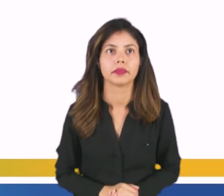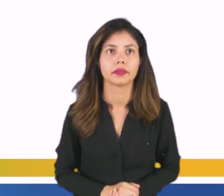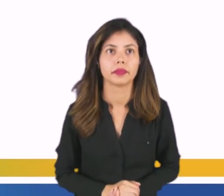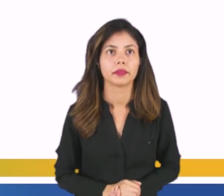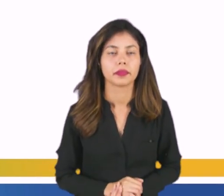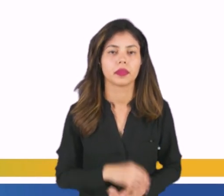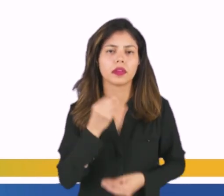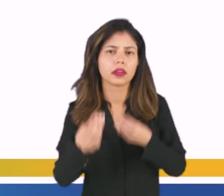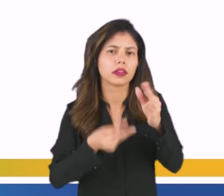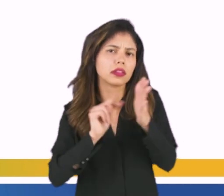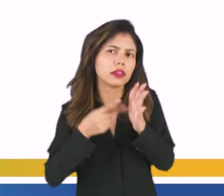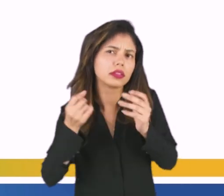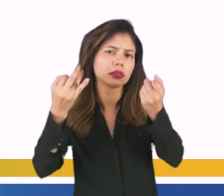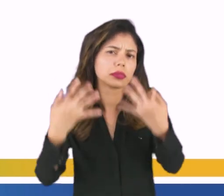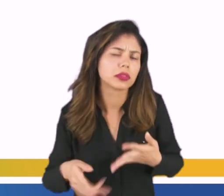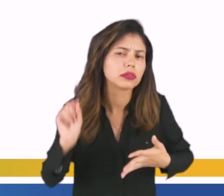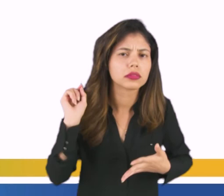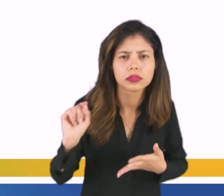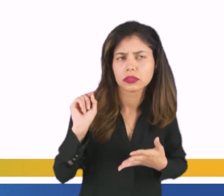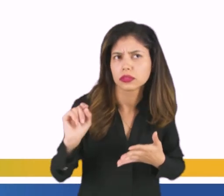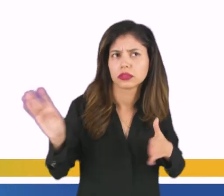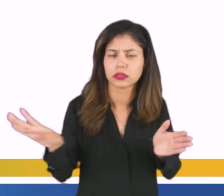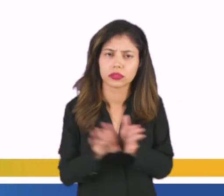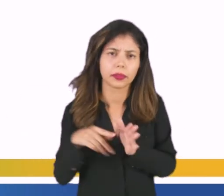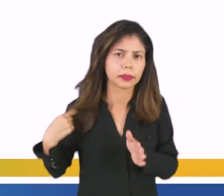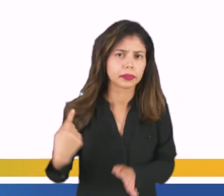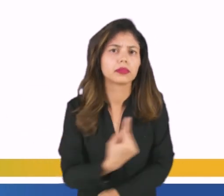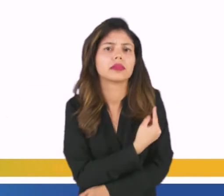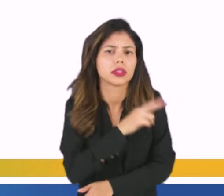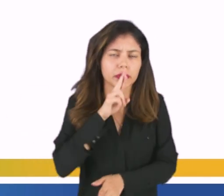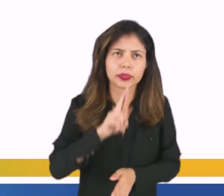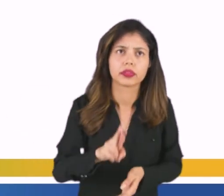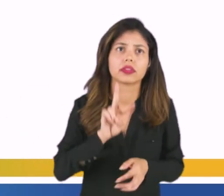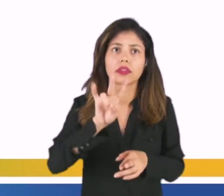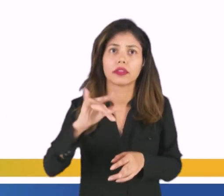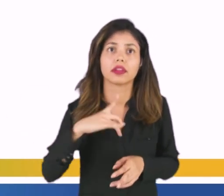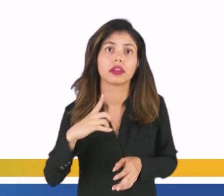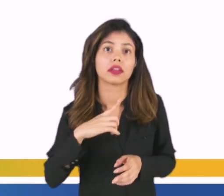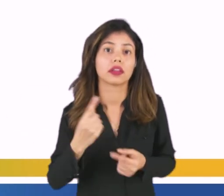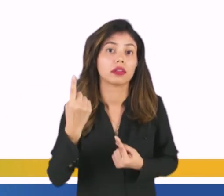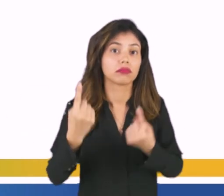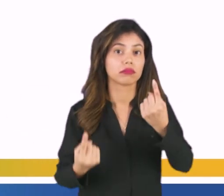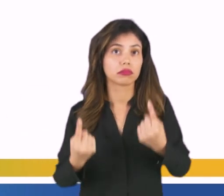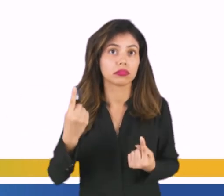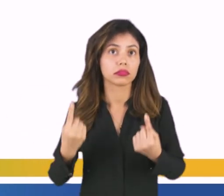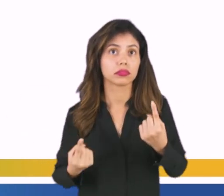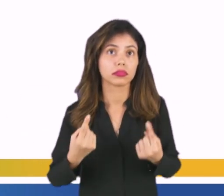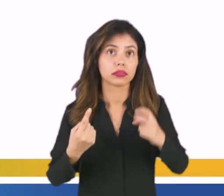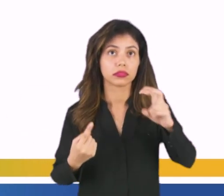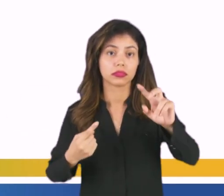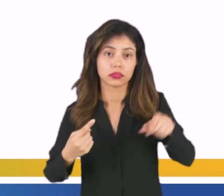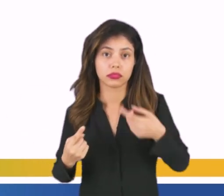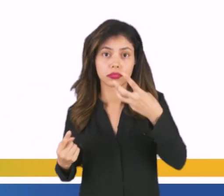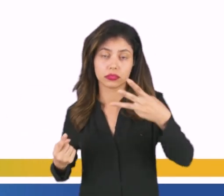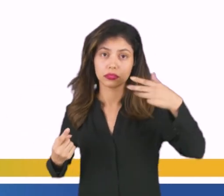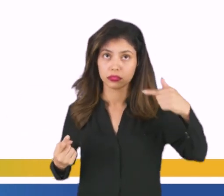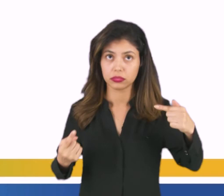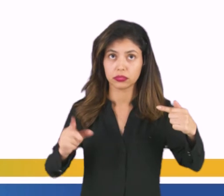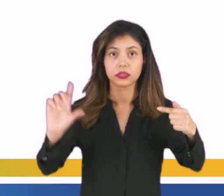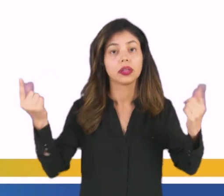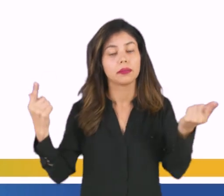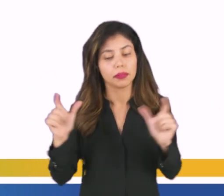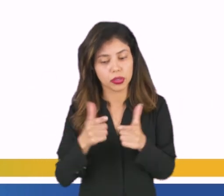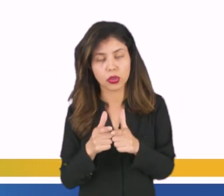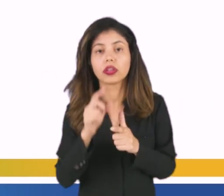5,37. O que significa dizer, pessoal? Que a minha solução ela vai estar entre 5,37, que é menor que